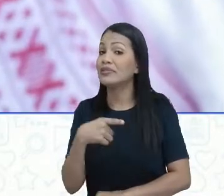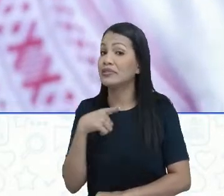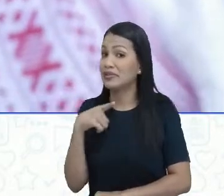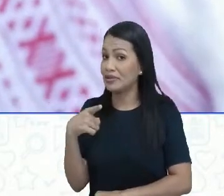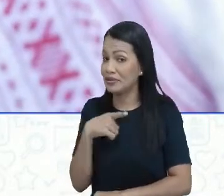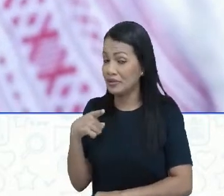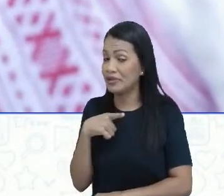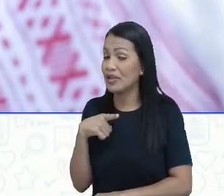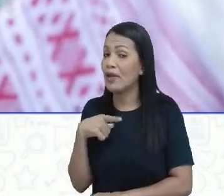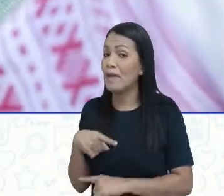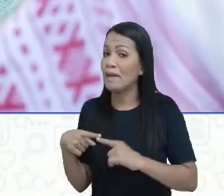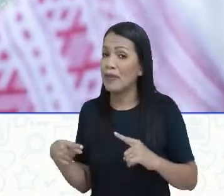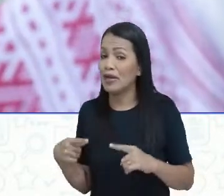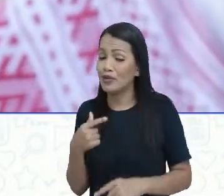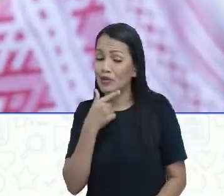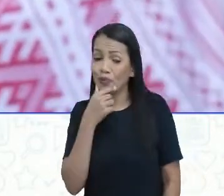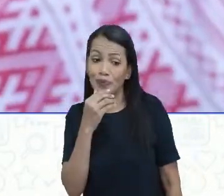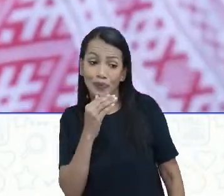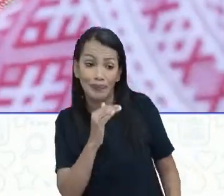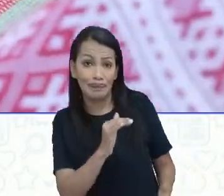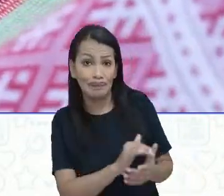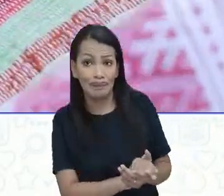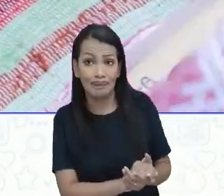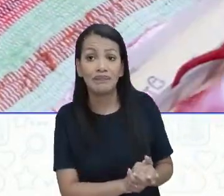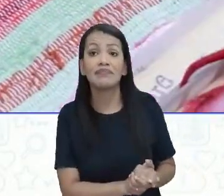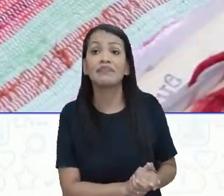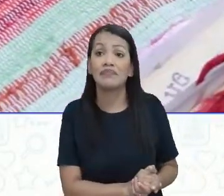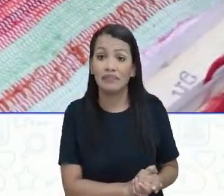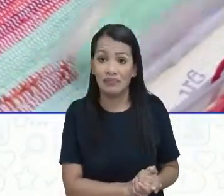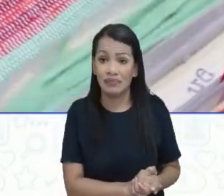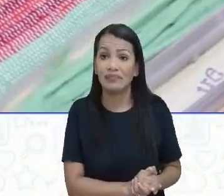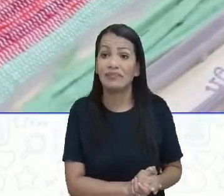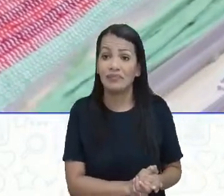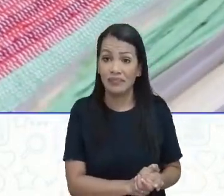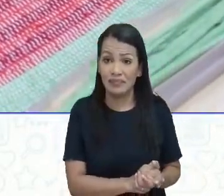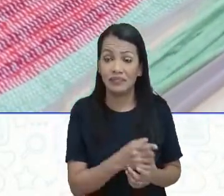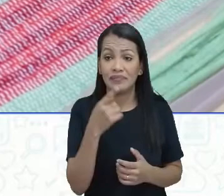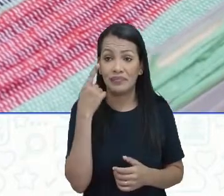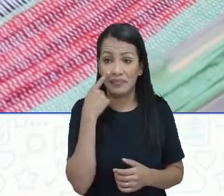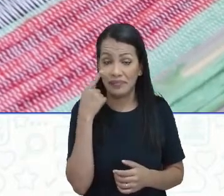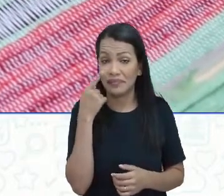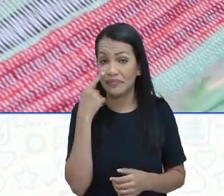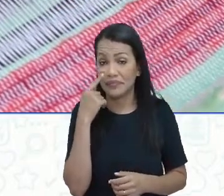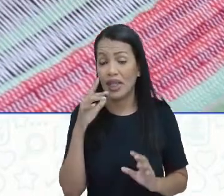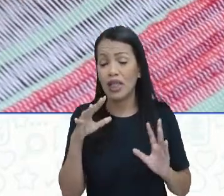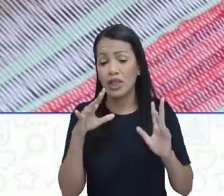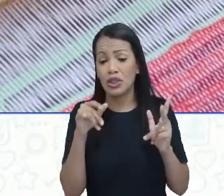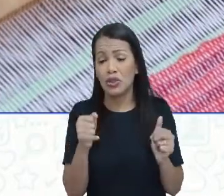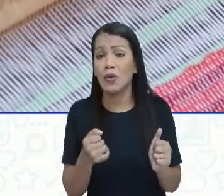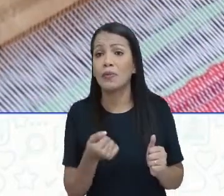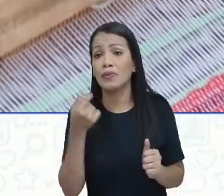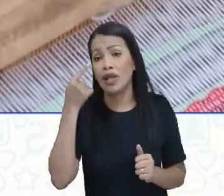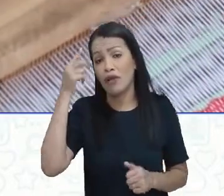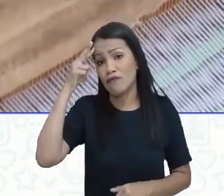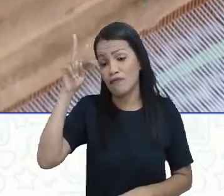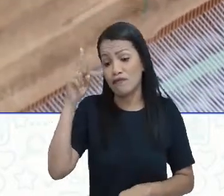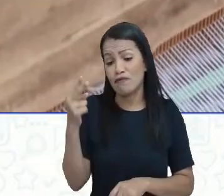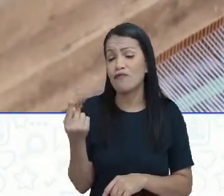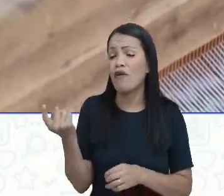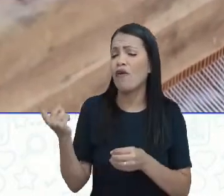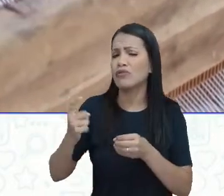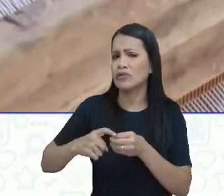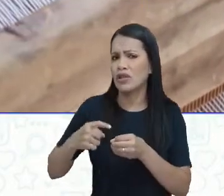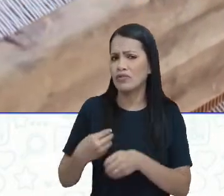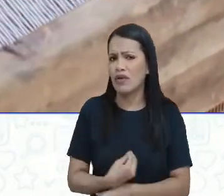depois de conseguir tudo isso, ela decide desfazer toda a tessitura, toda a história, retornando à vida mais simples